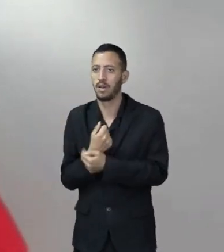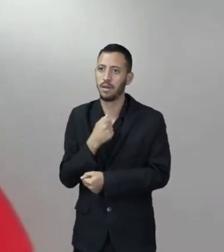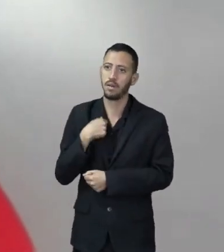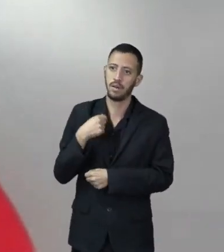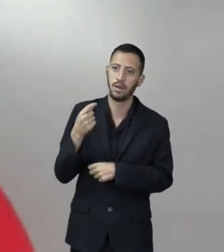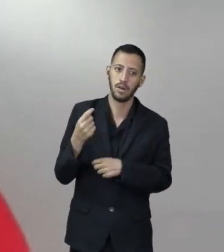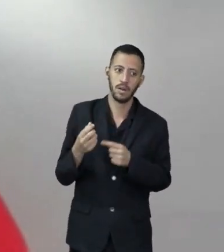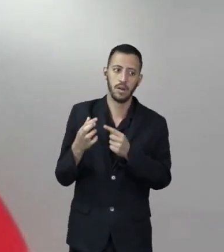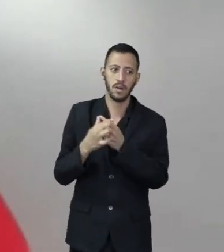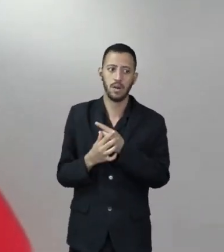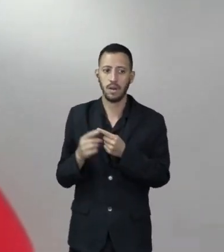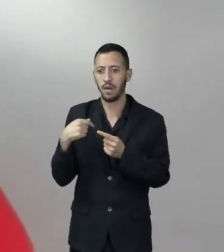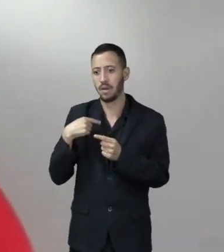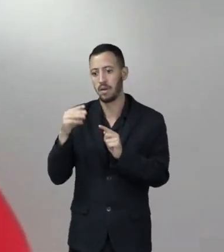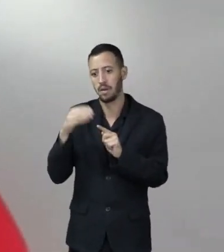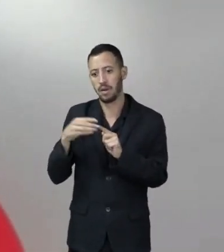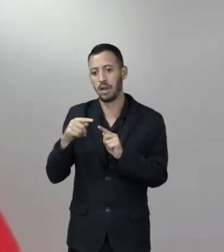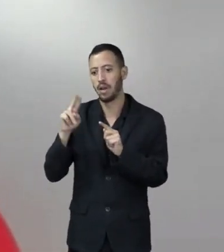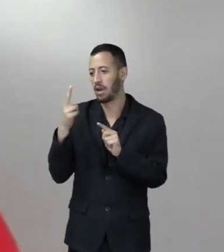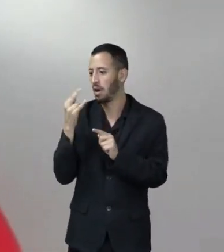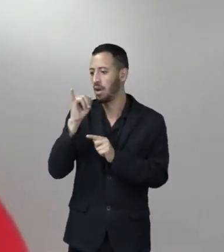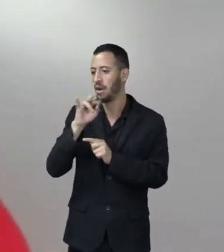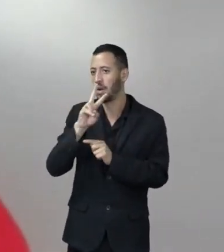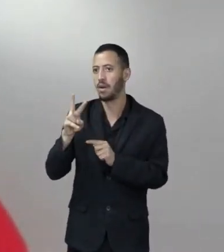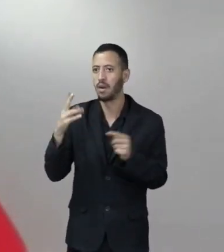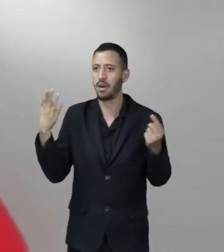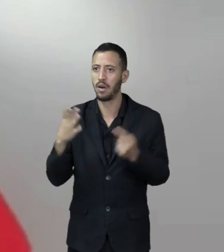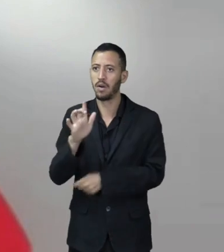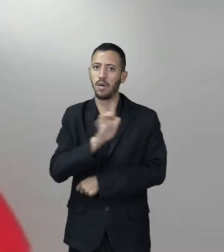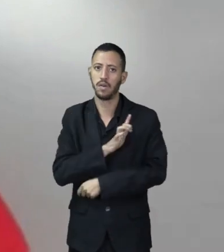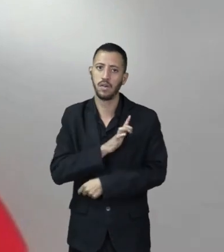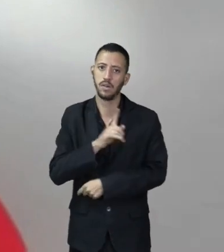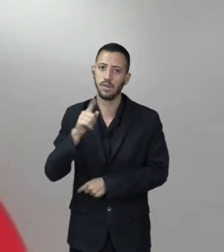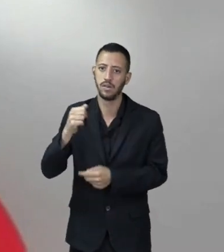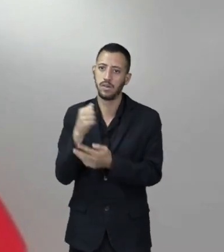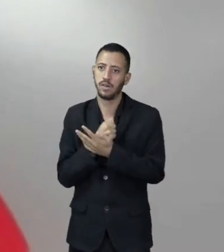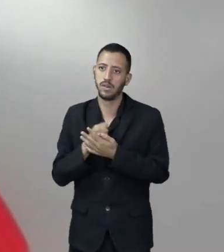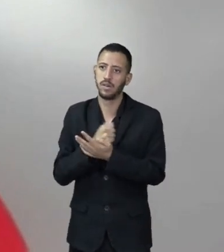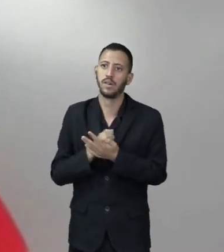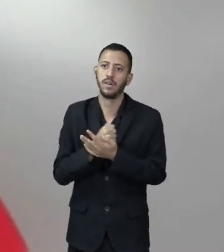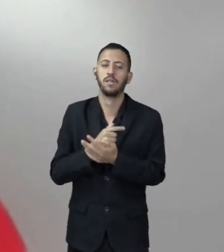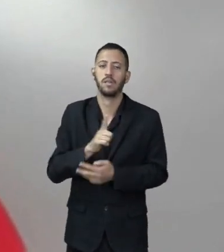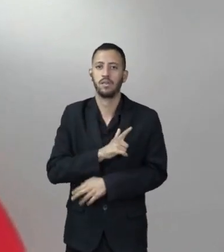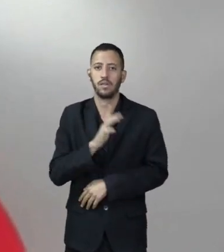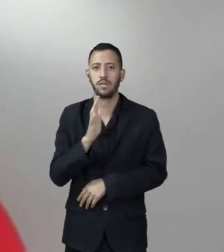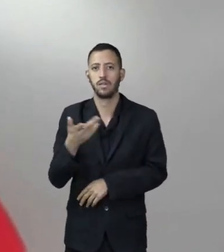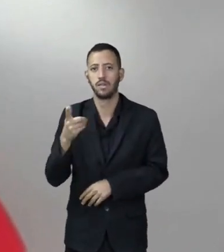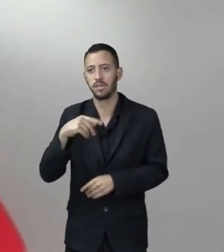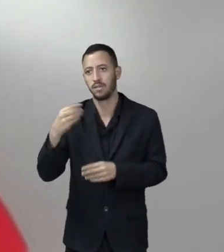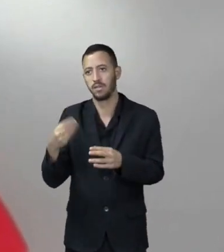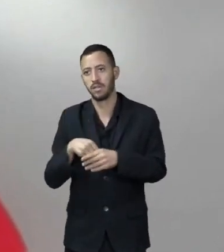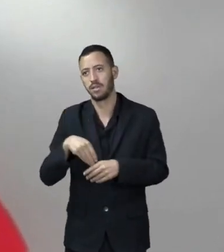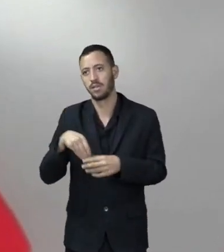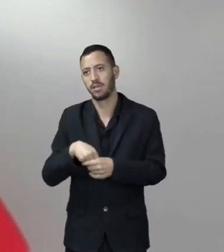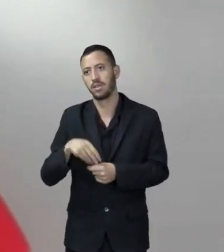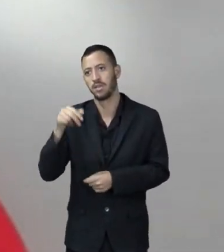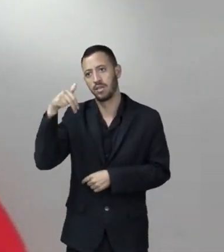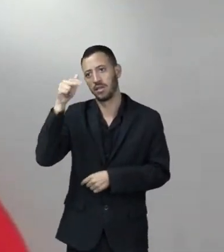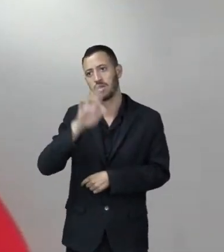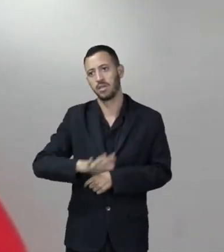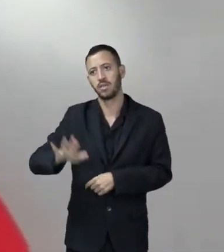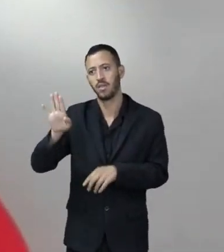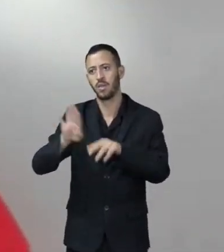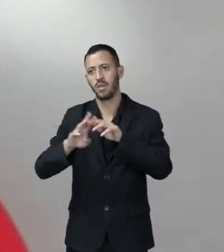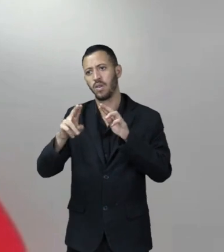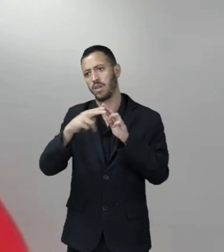ter me gerado algum tipo de vulnerabilidade para o HIV. E hoje a gente tem o farmacêutico aí inserido a nível nacional e no SUS,